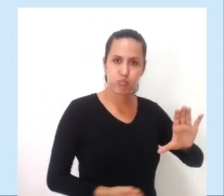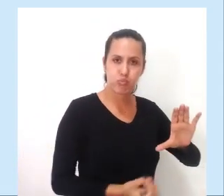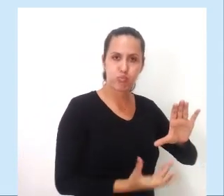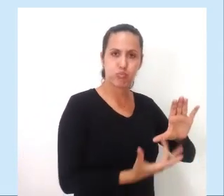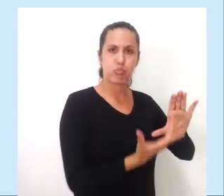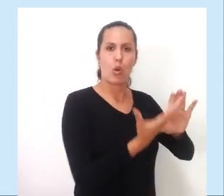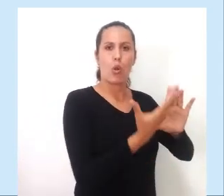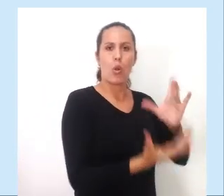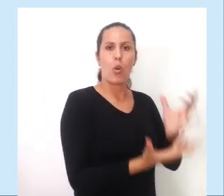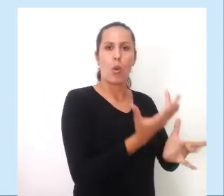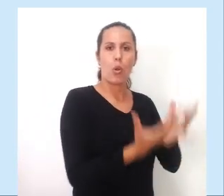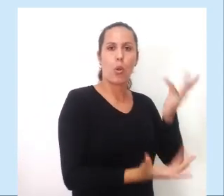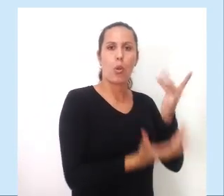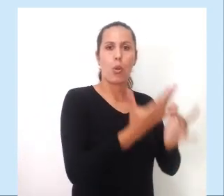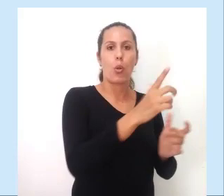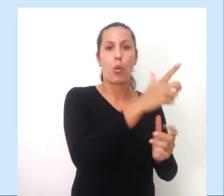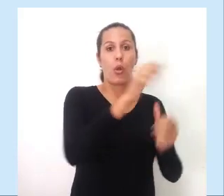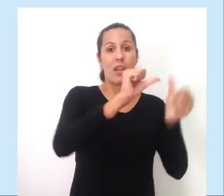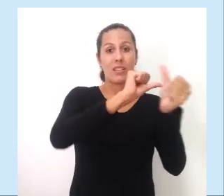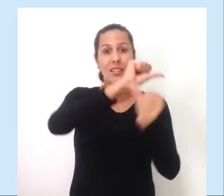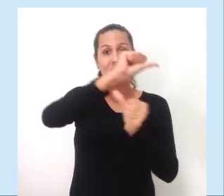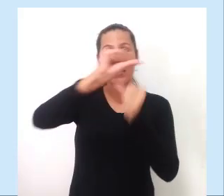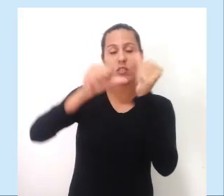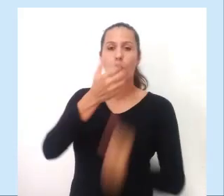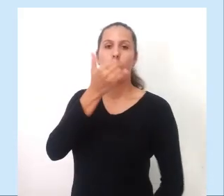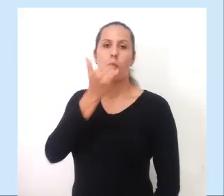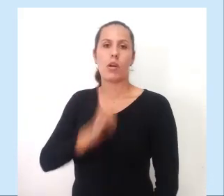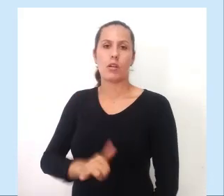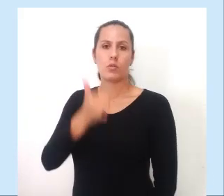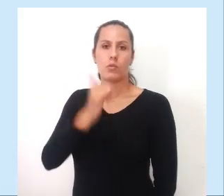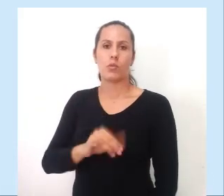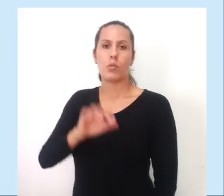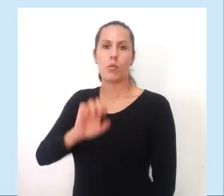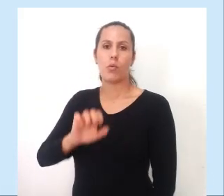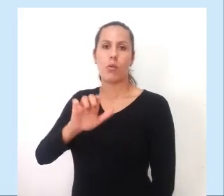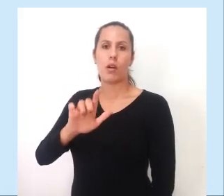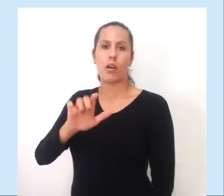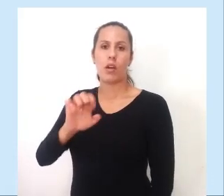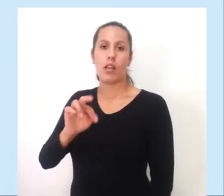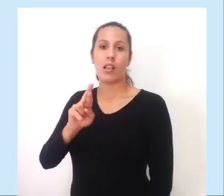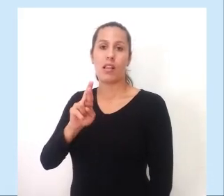geradores, transformando a queima em eletricidade.